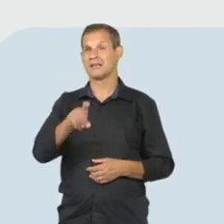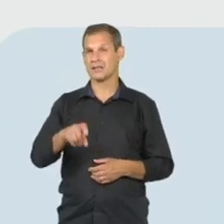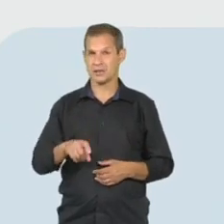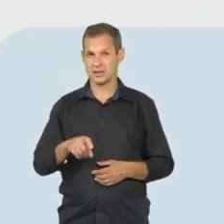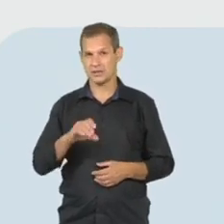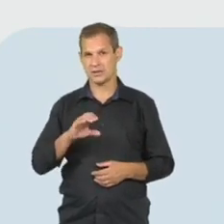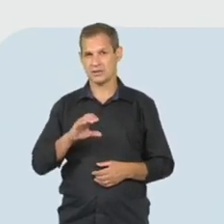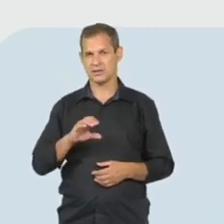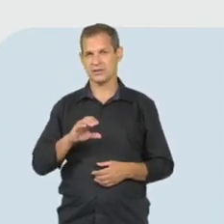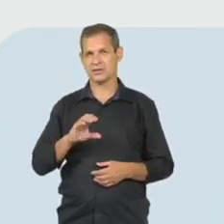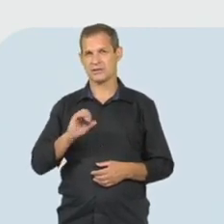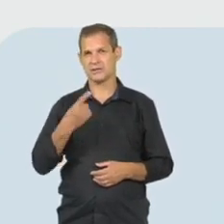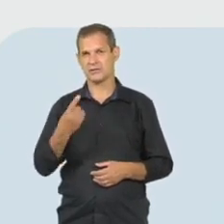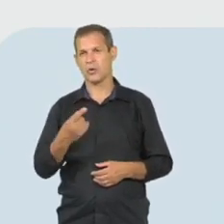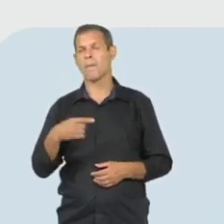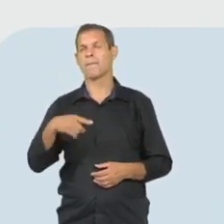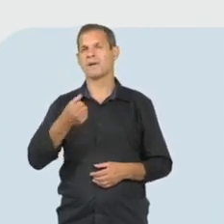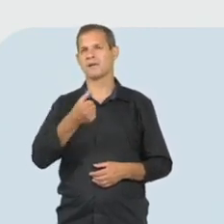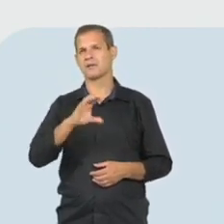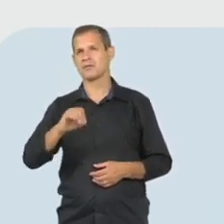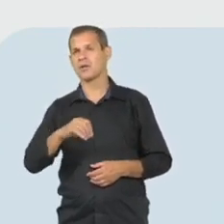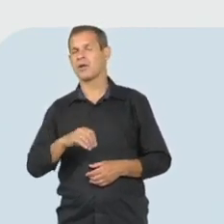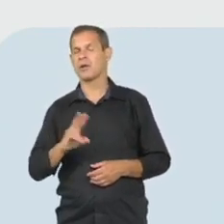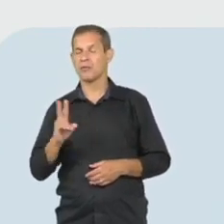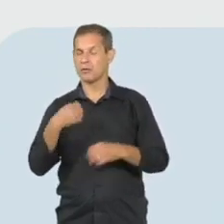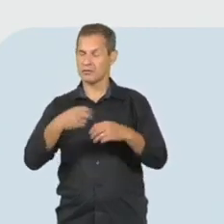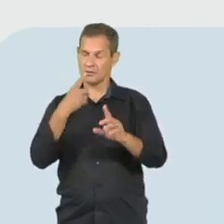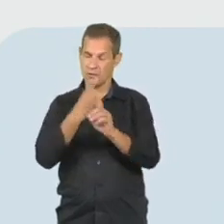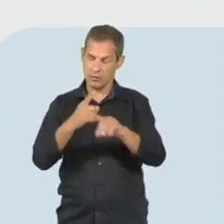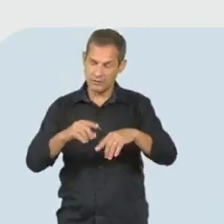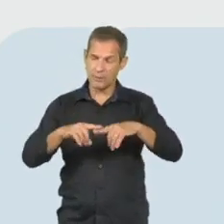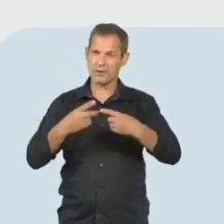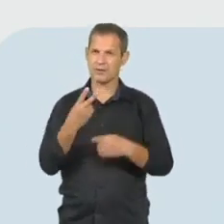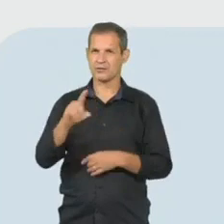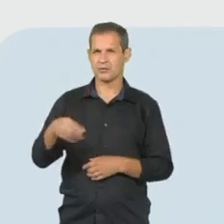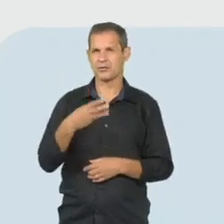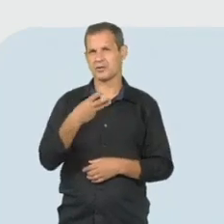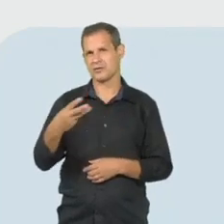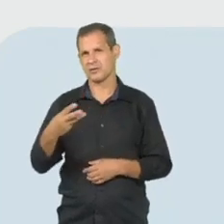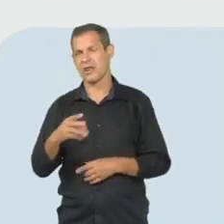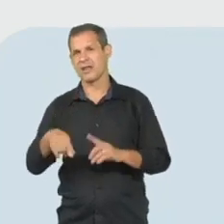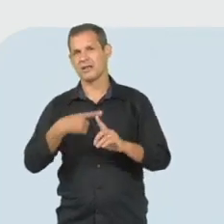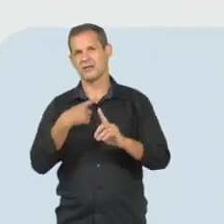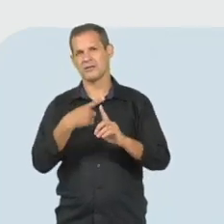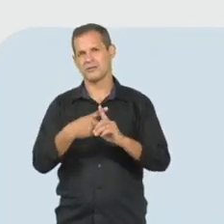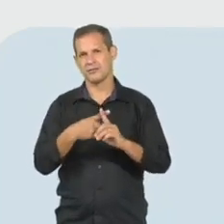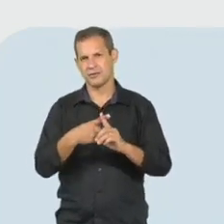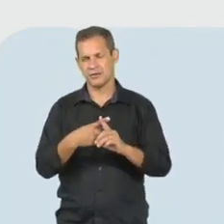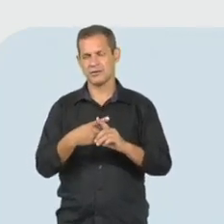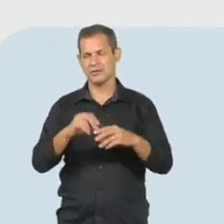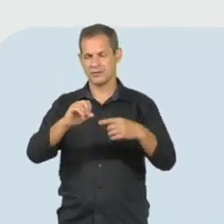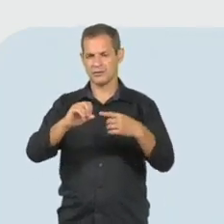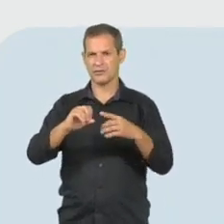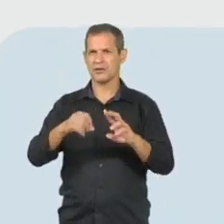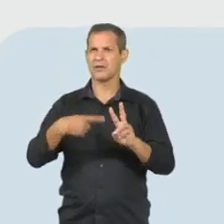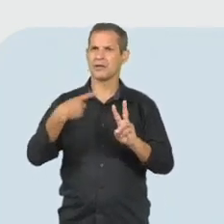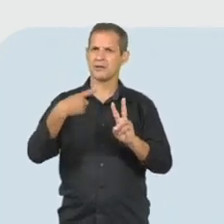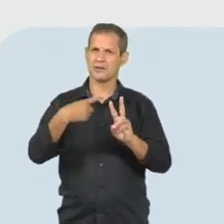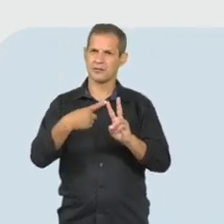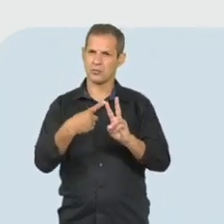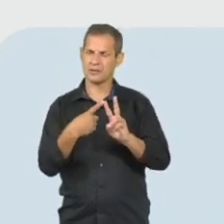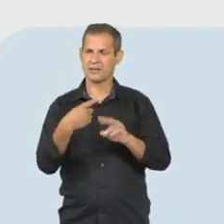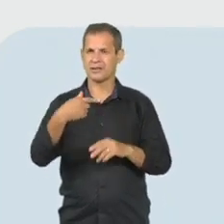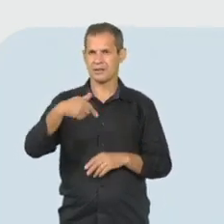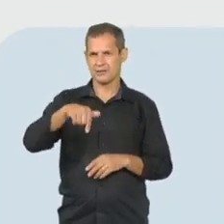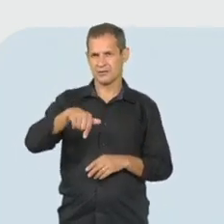menos 80, que vai dar aqui, esse valor que eu preciso encontrar, tá? E 2,33 vezes raiz quadrada de 7,2.